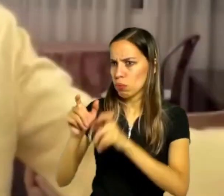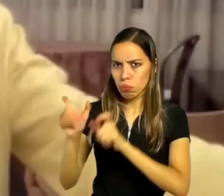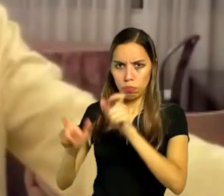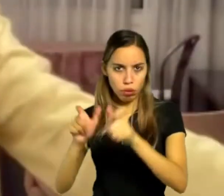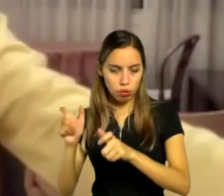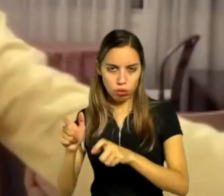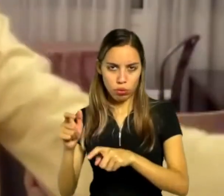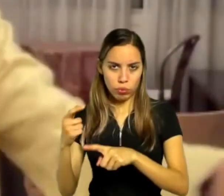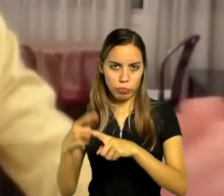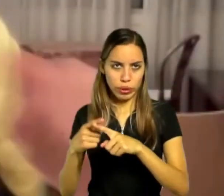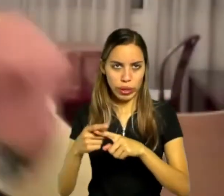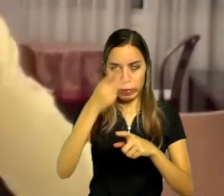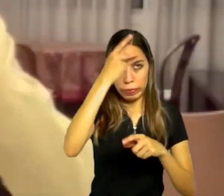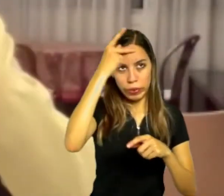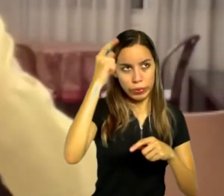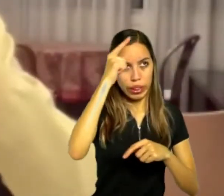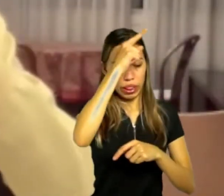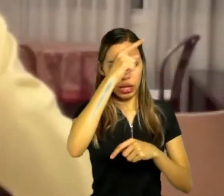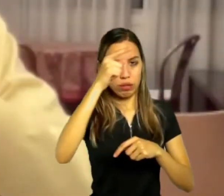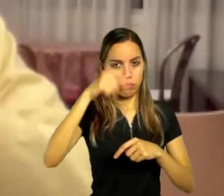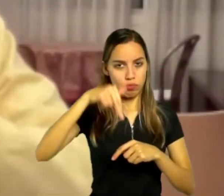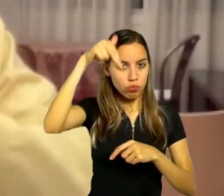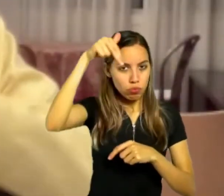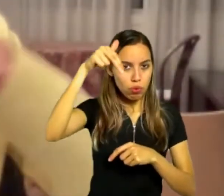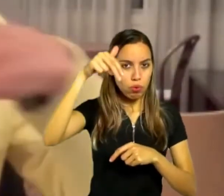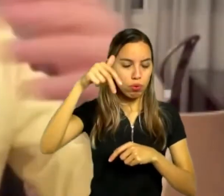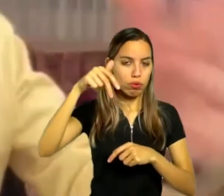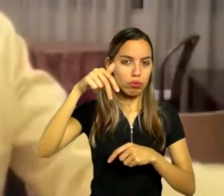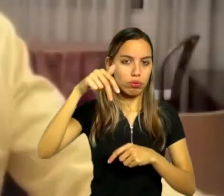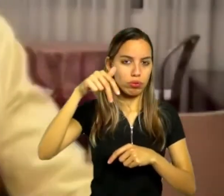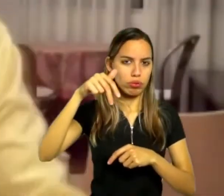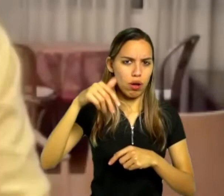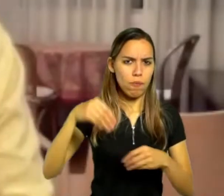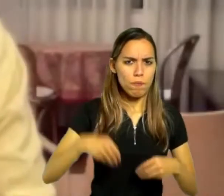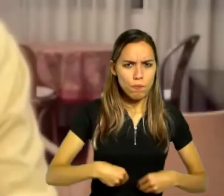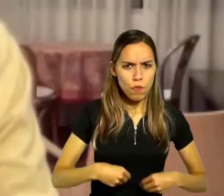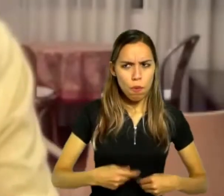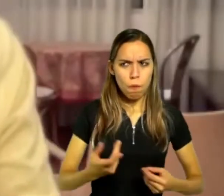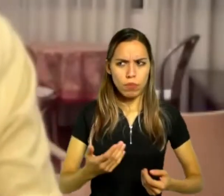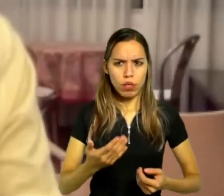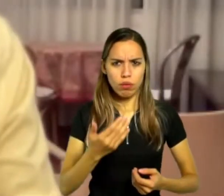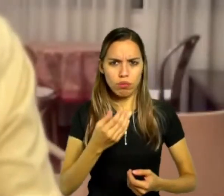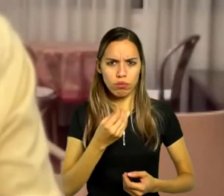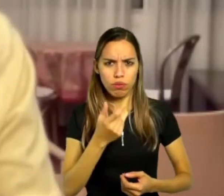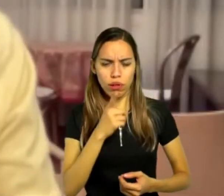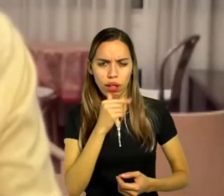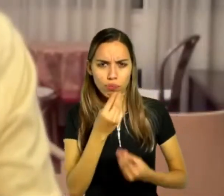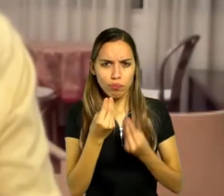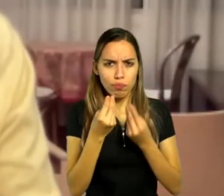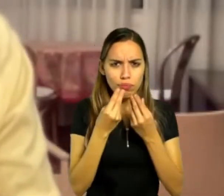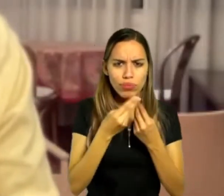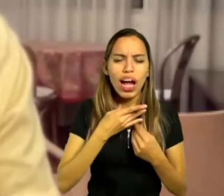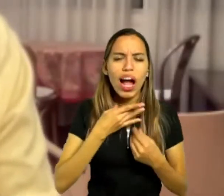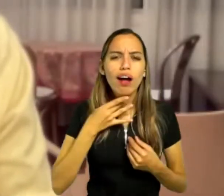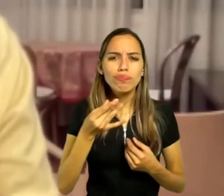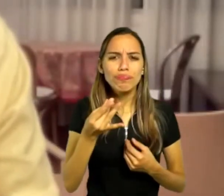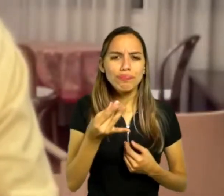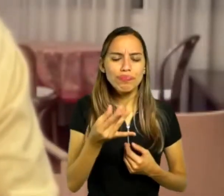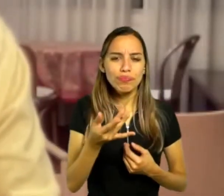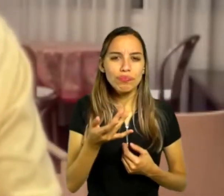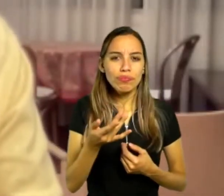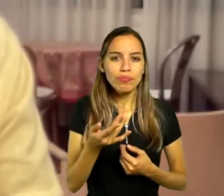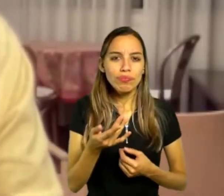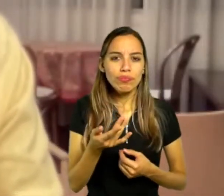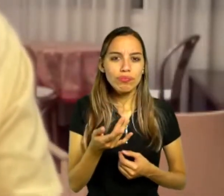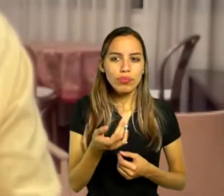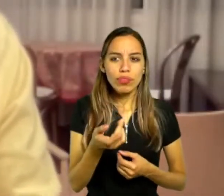passando fome, e se aventuravam pelas estradas, morriam pelo caminho. A fome era um problema grave no